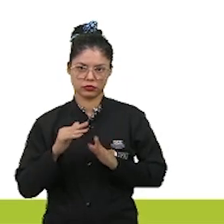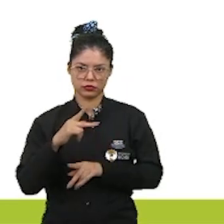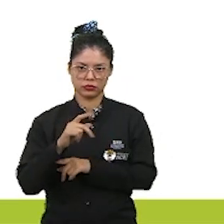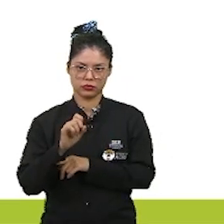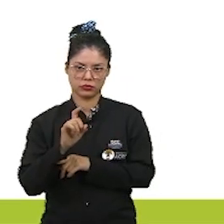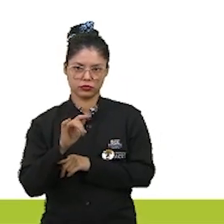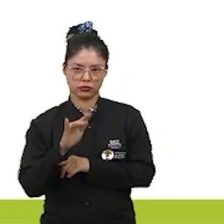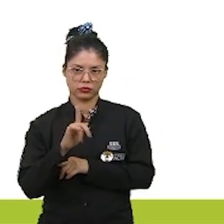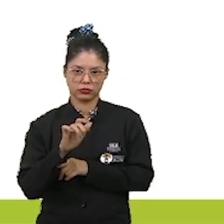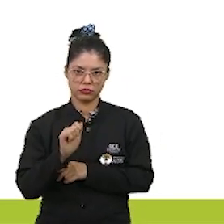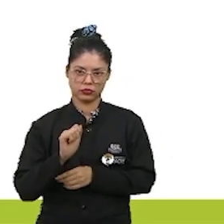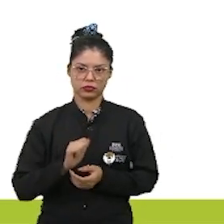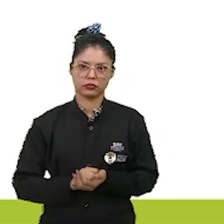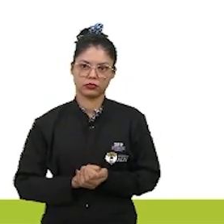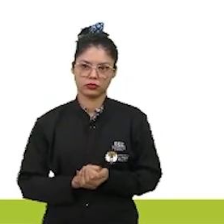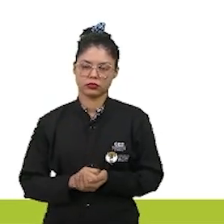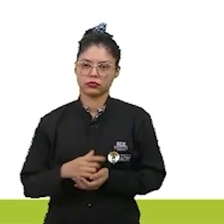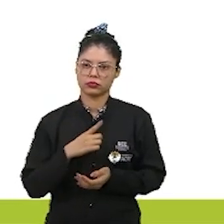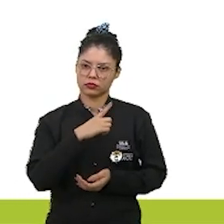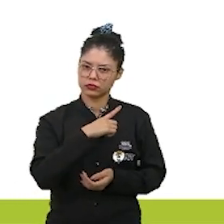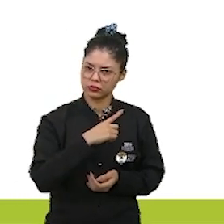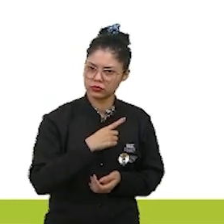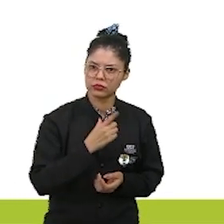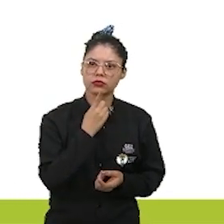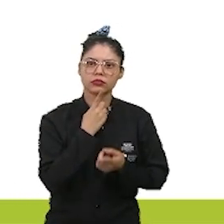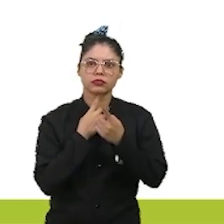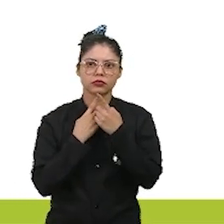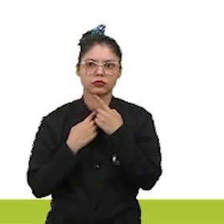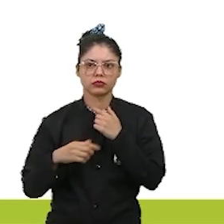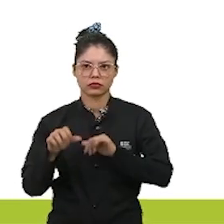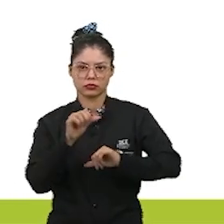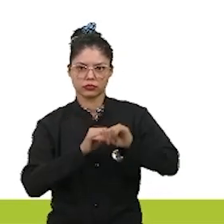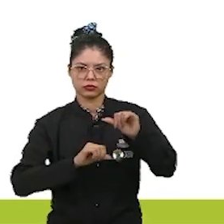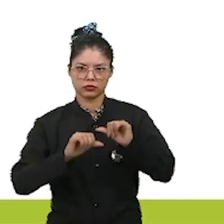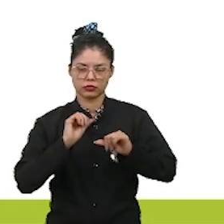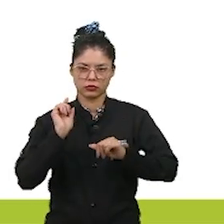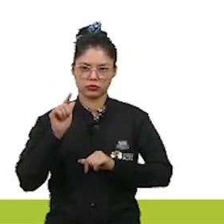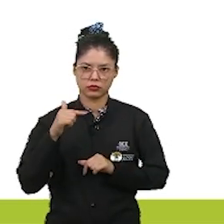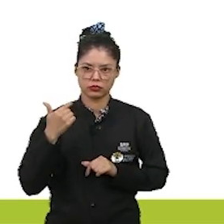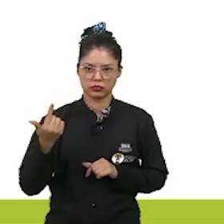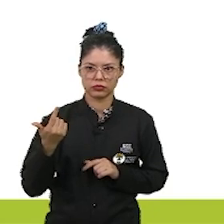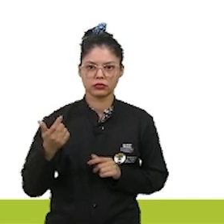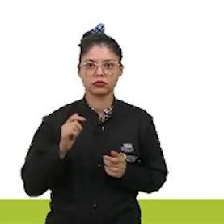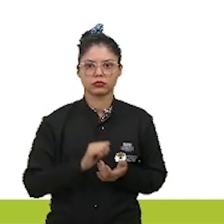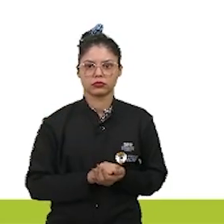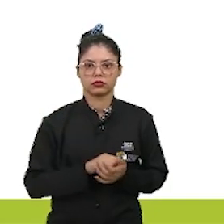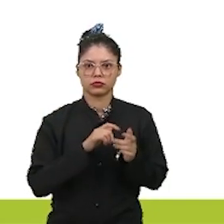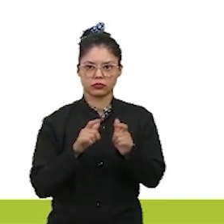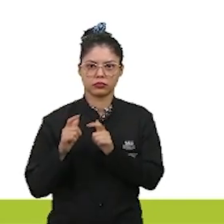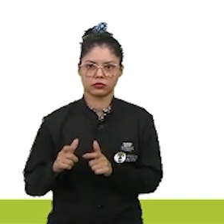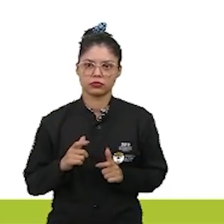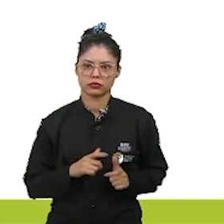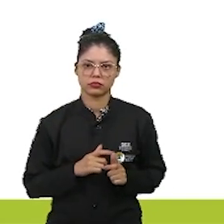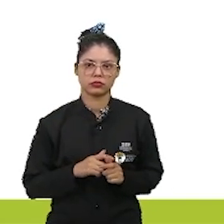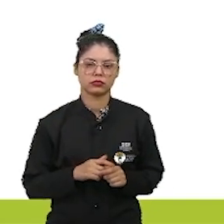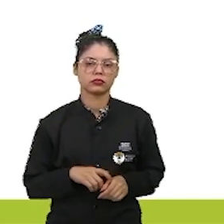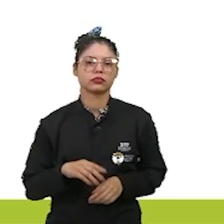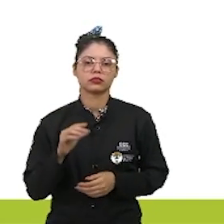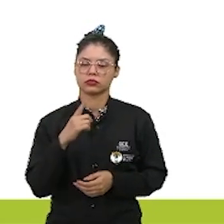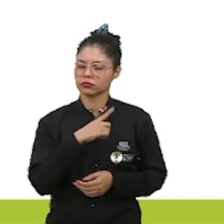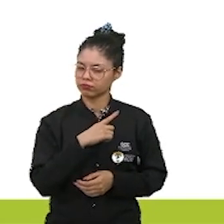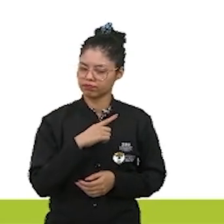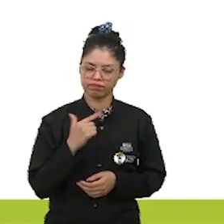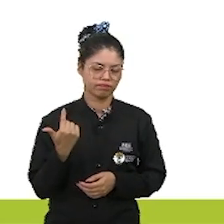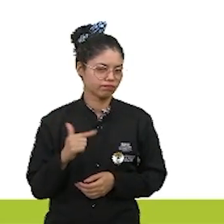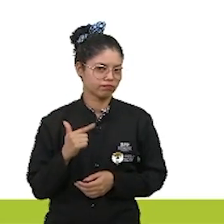para Passárgada, retrata o seu desejo de se mudar daquele lugar onde